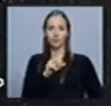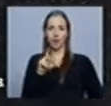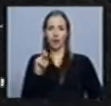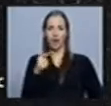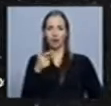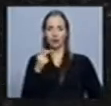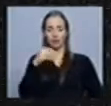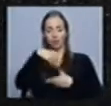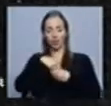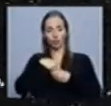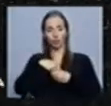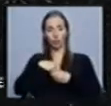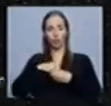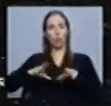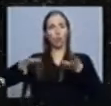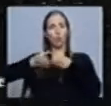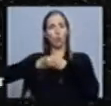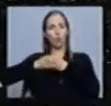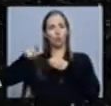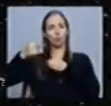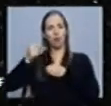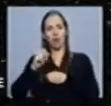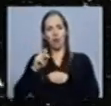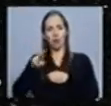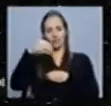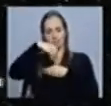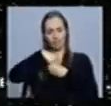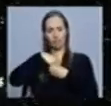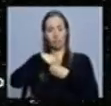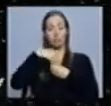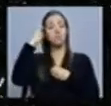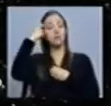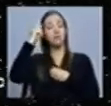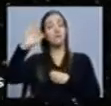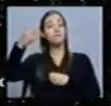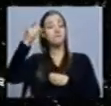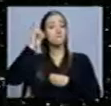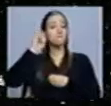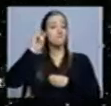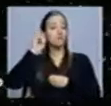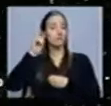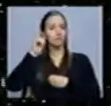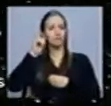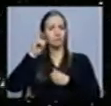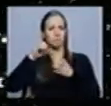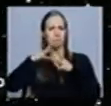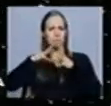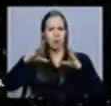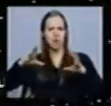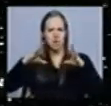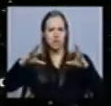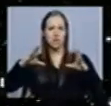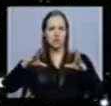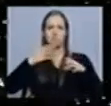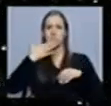enxame de galáxias chamado Grupo Local. E durante muito tempo pensava-se que a rainha, a galáxia com mais massa neste grupo local,